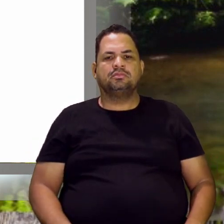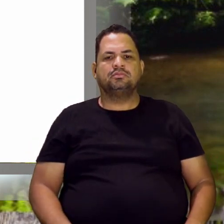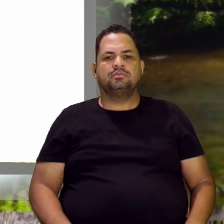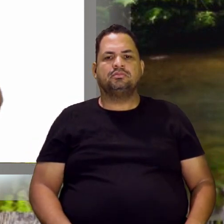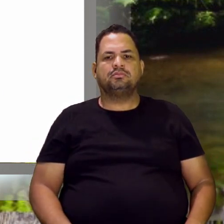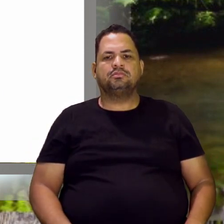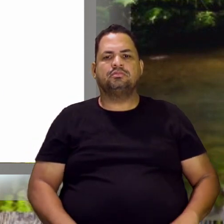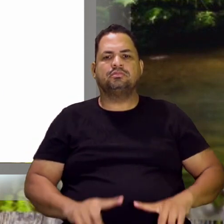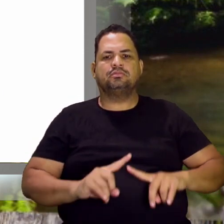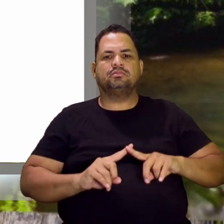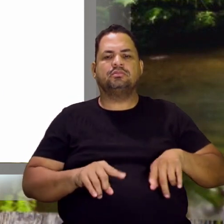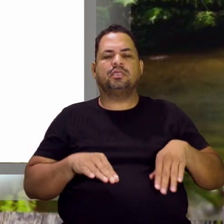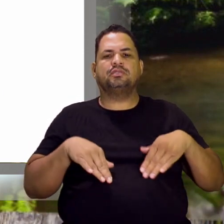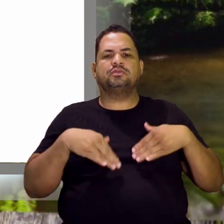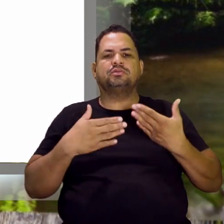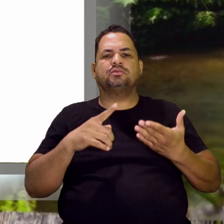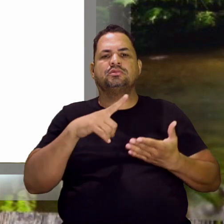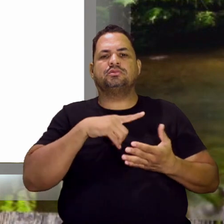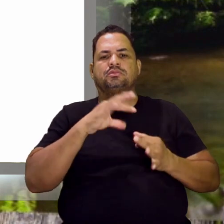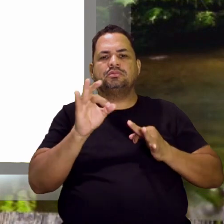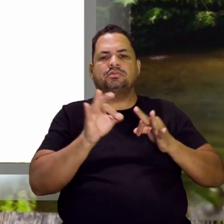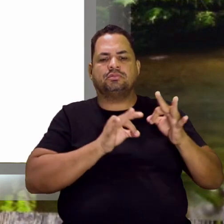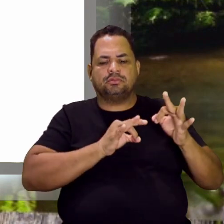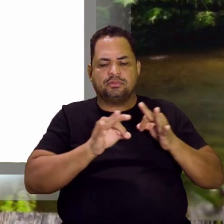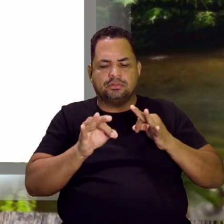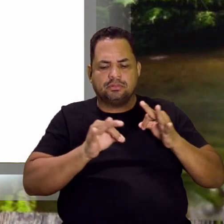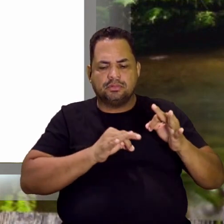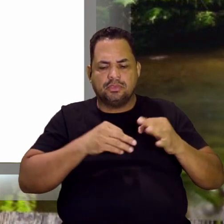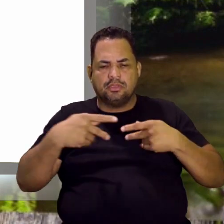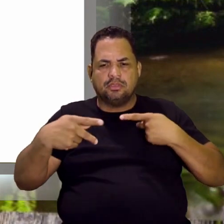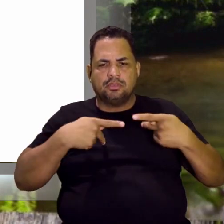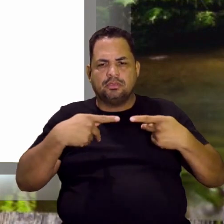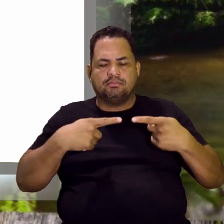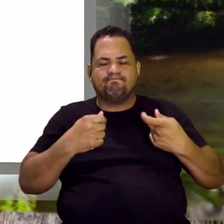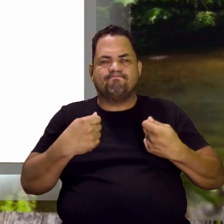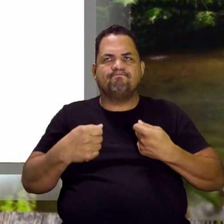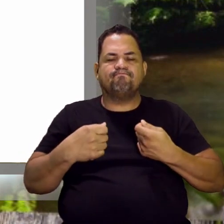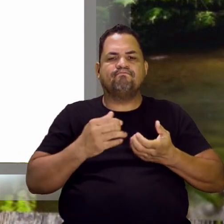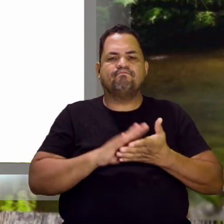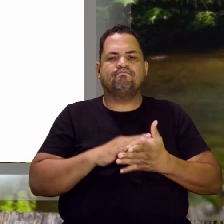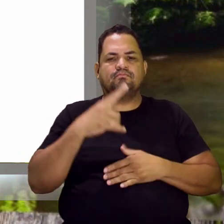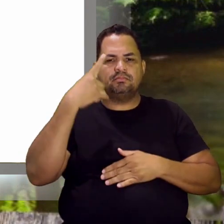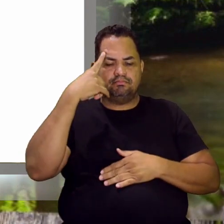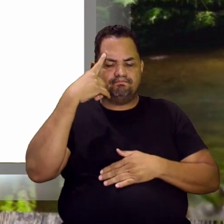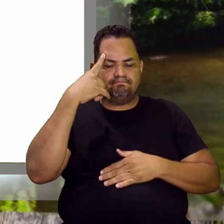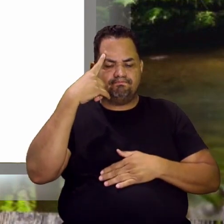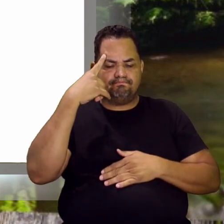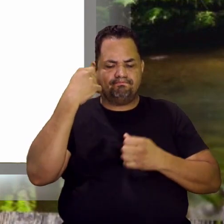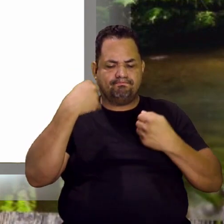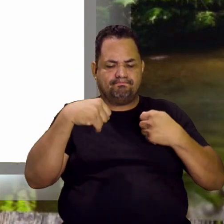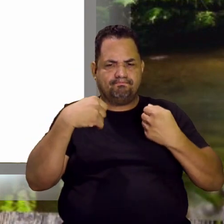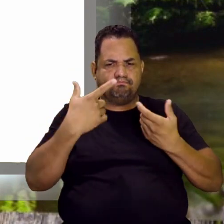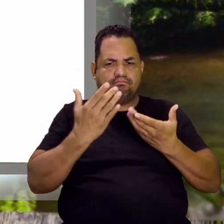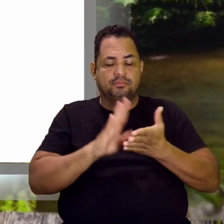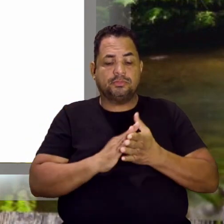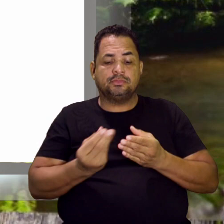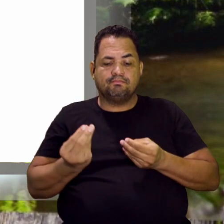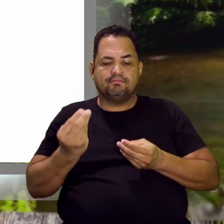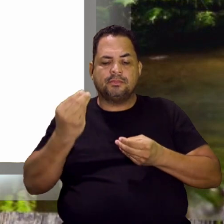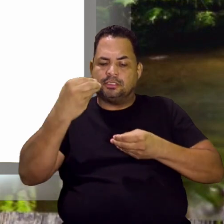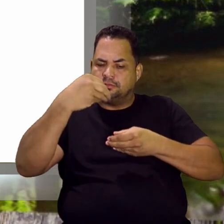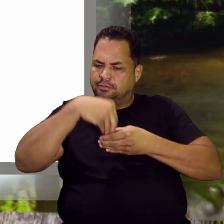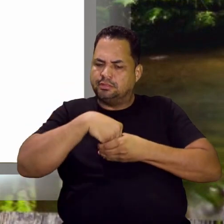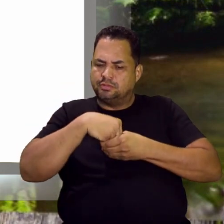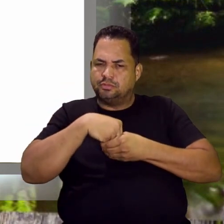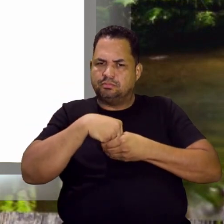Mas, durante o meu processo de construção do meu projeto, eu tenho que pensar coisas que vão caber